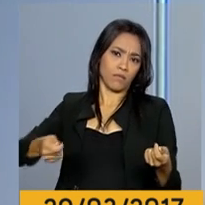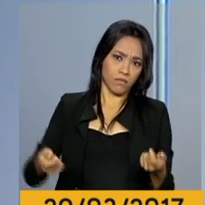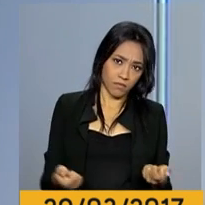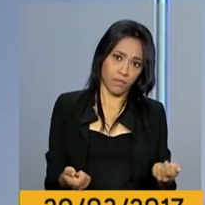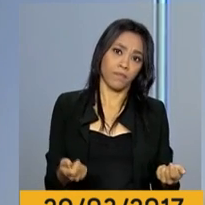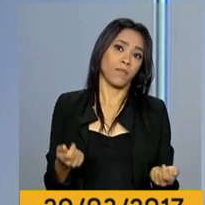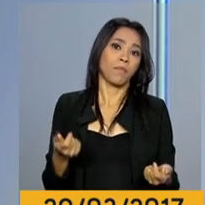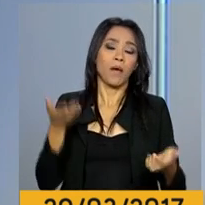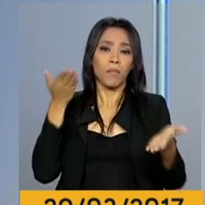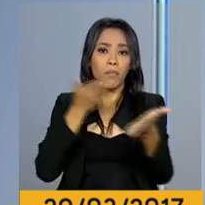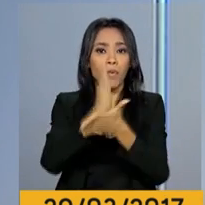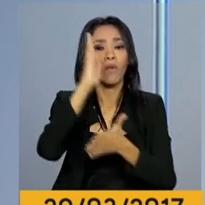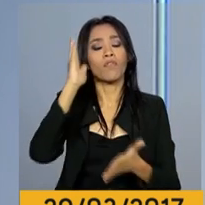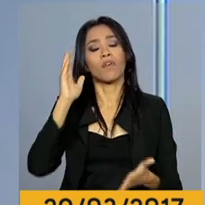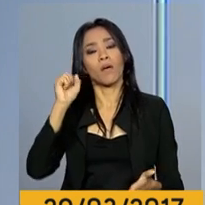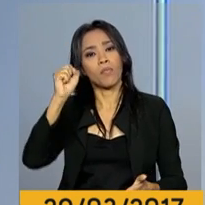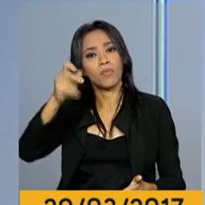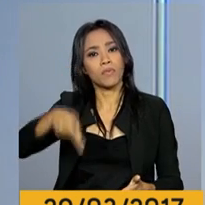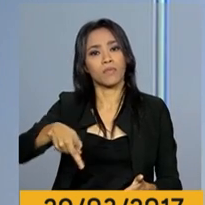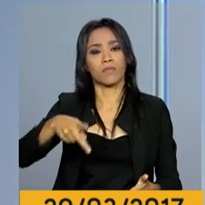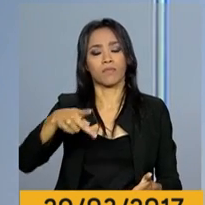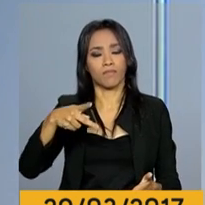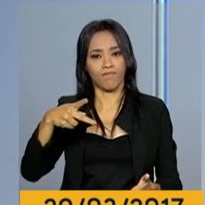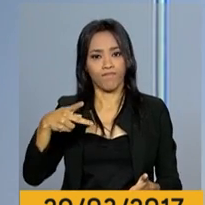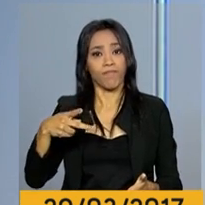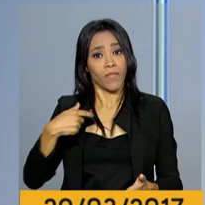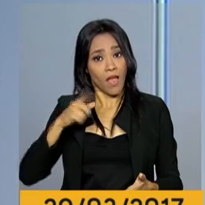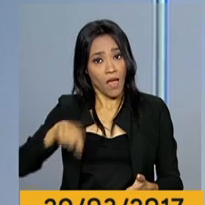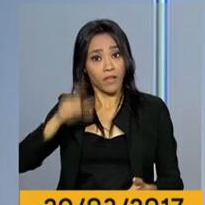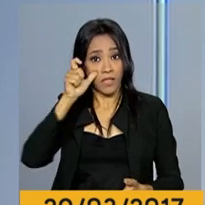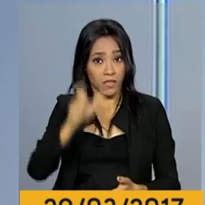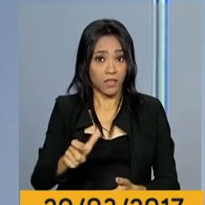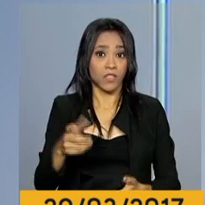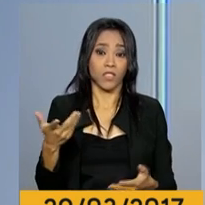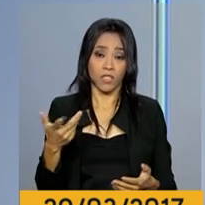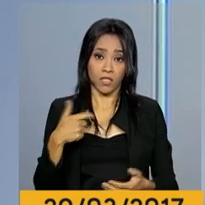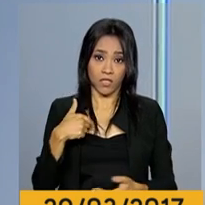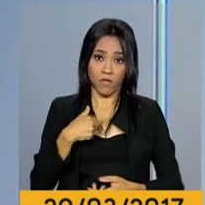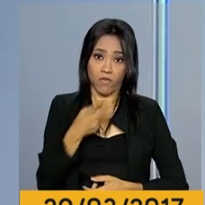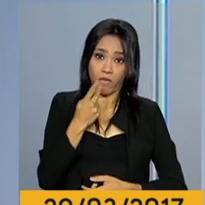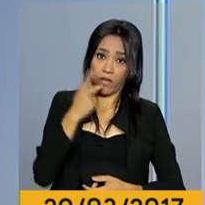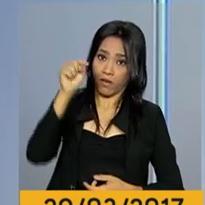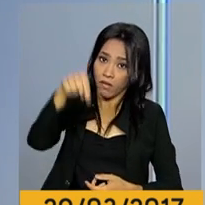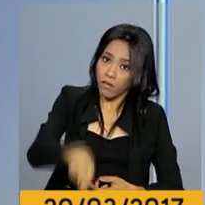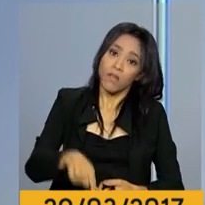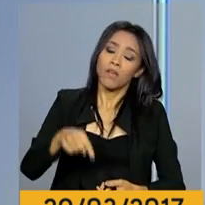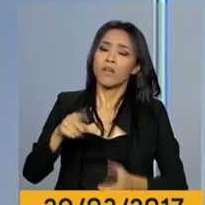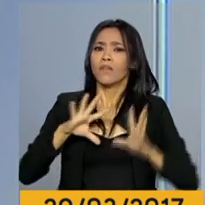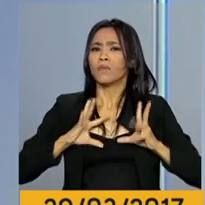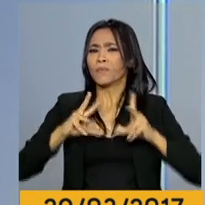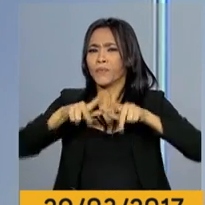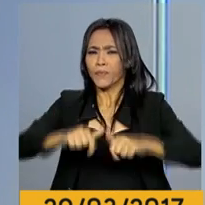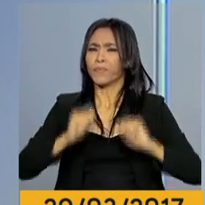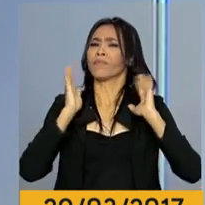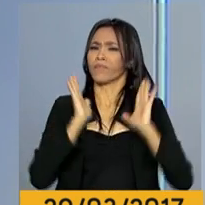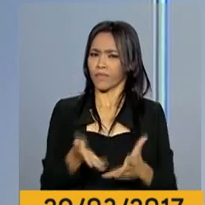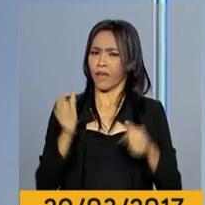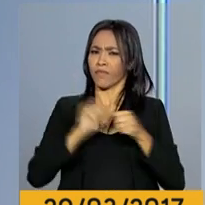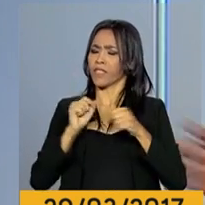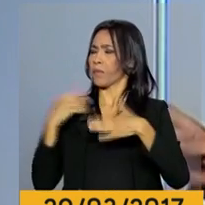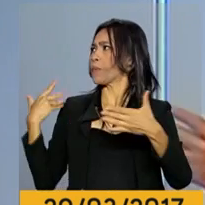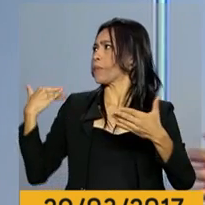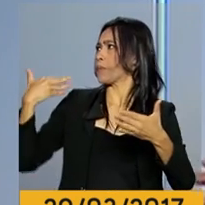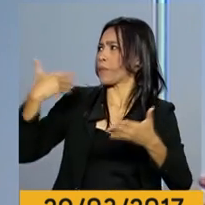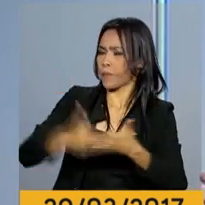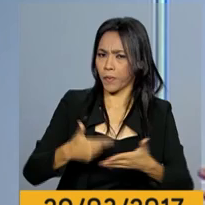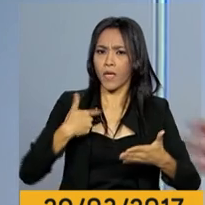reforma previdenciária porque é interessante e aqui o registro um fato apesar de tudo o que nós fizemos ao longo do tempo eu fiz